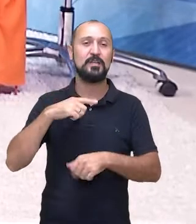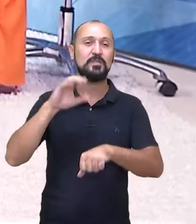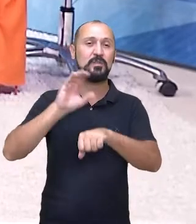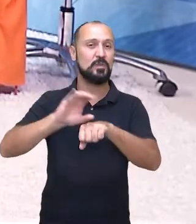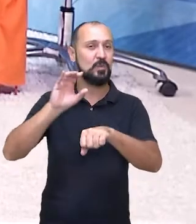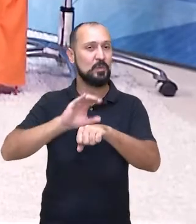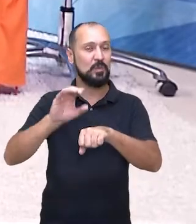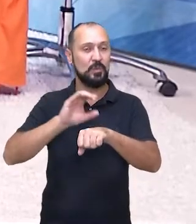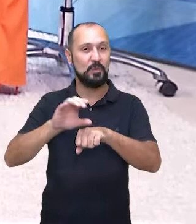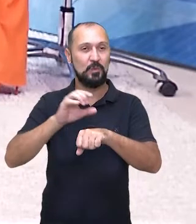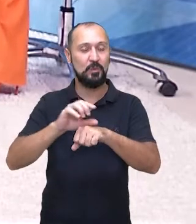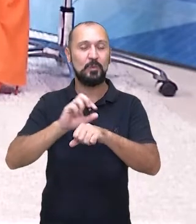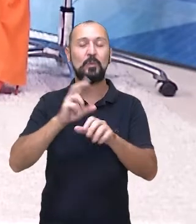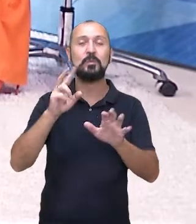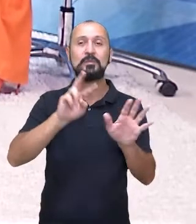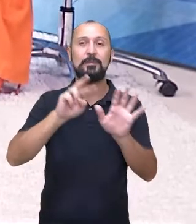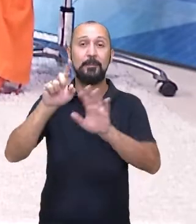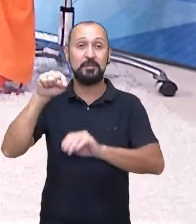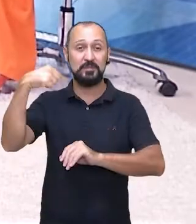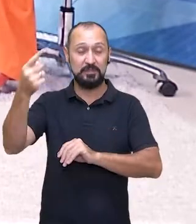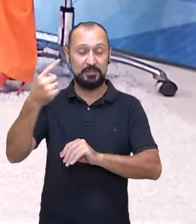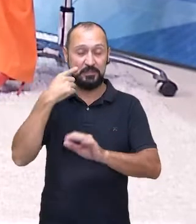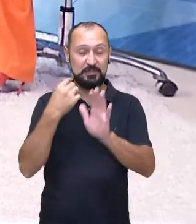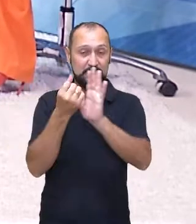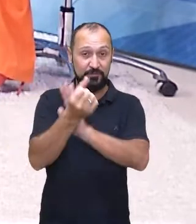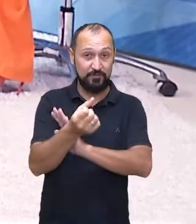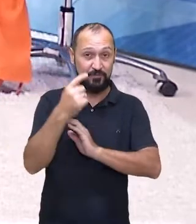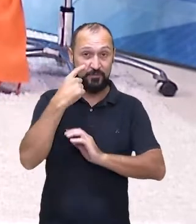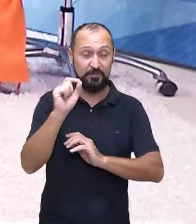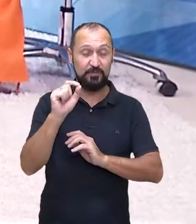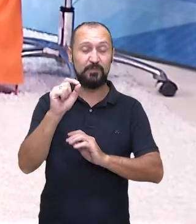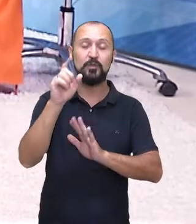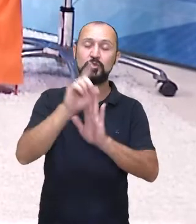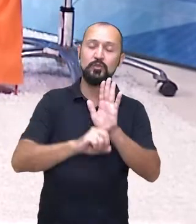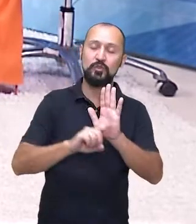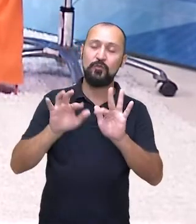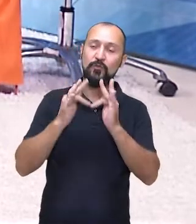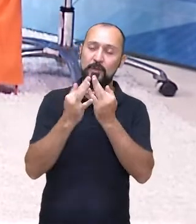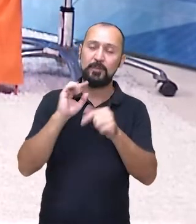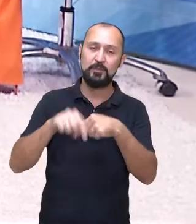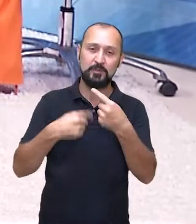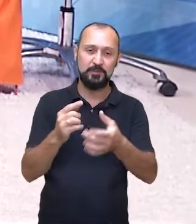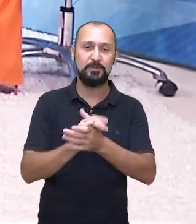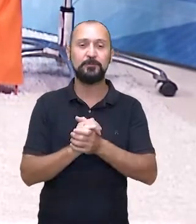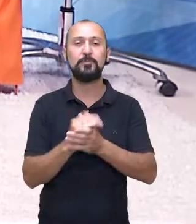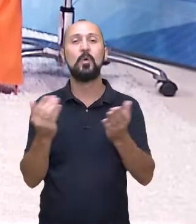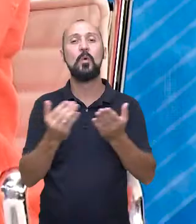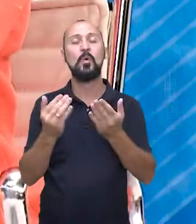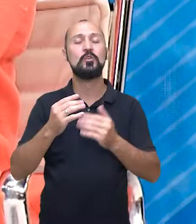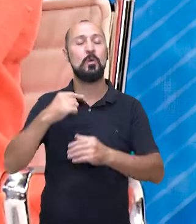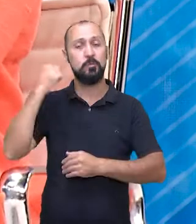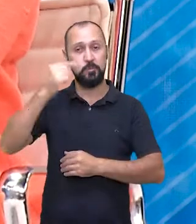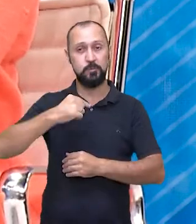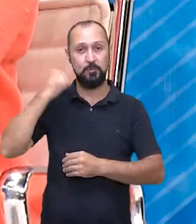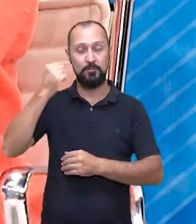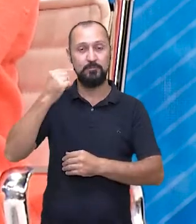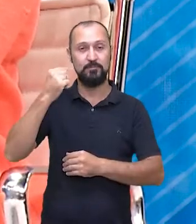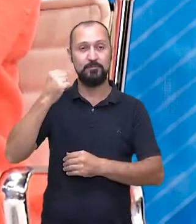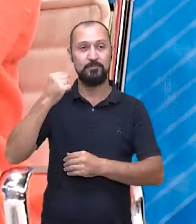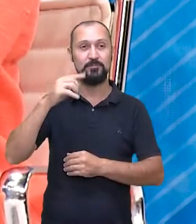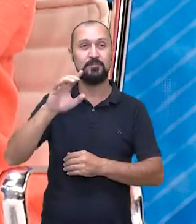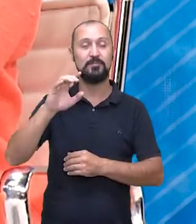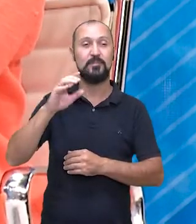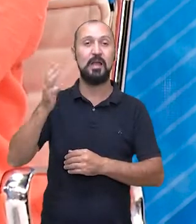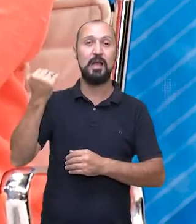aula da ESA Nós faremos um curso muito bacana a semestre que vem sobre o direito de família e sucessões e podemos estar juntos hoje